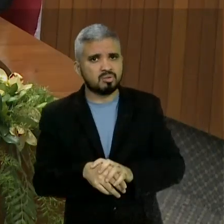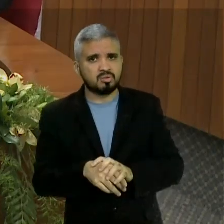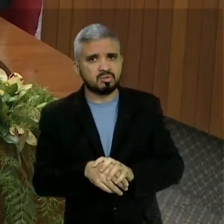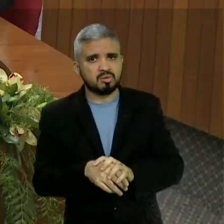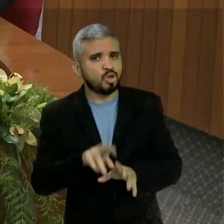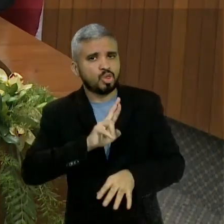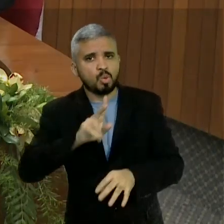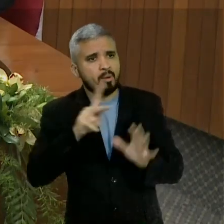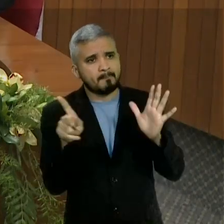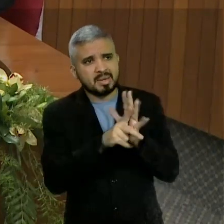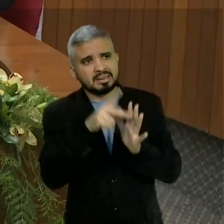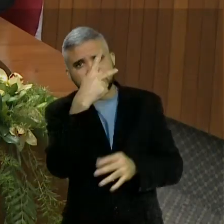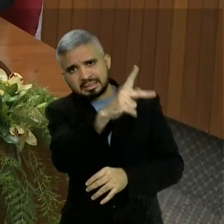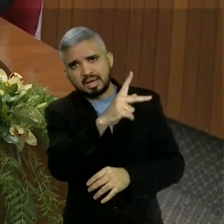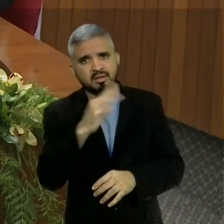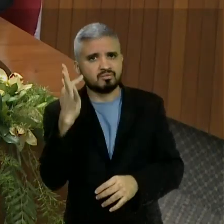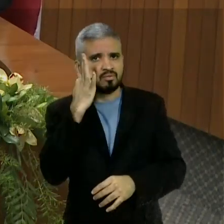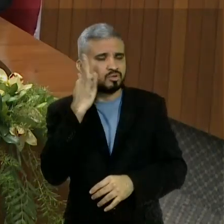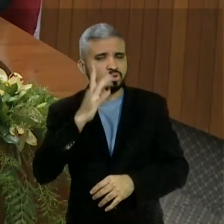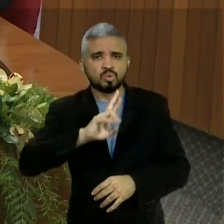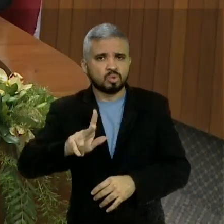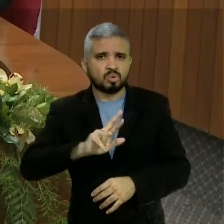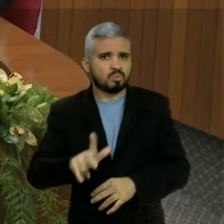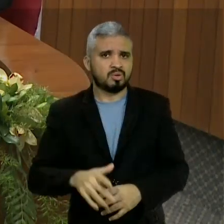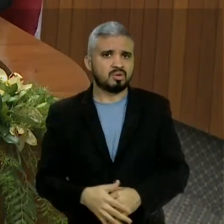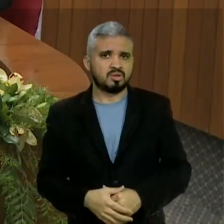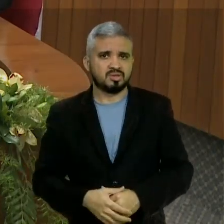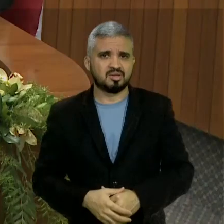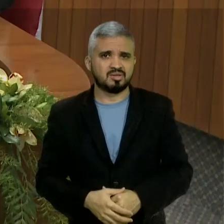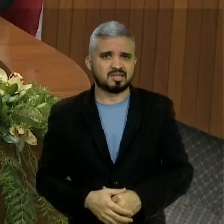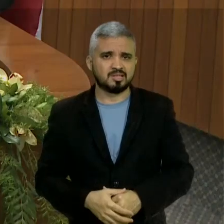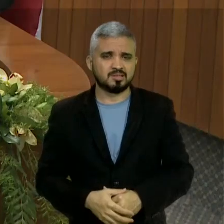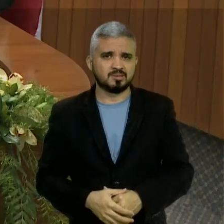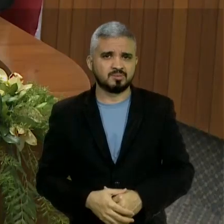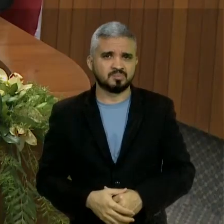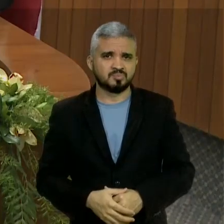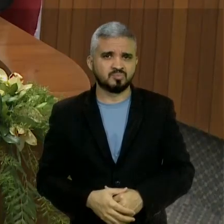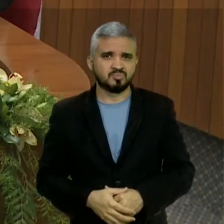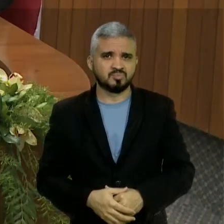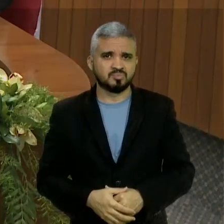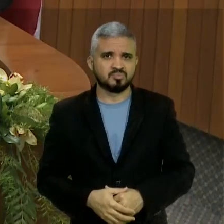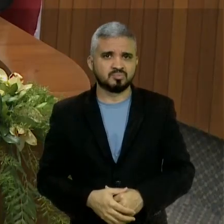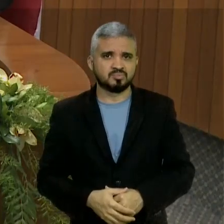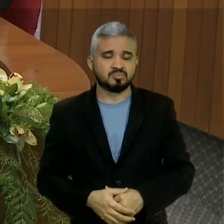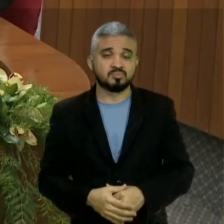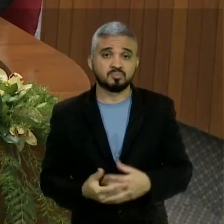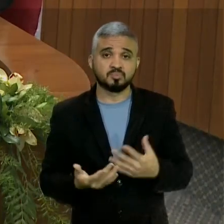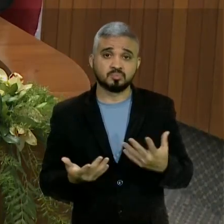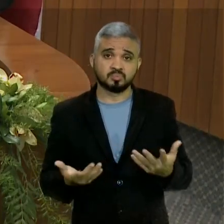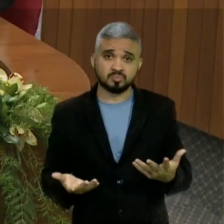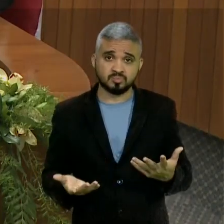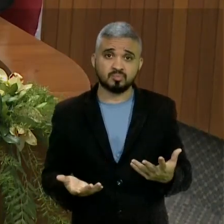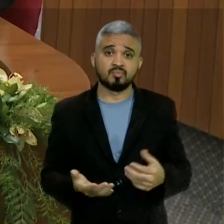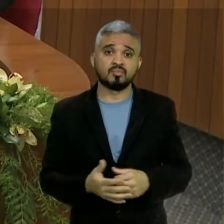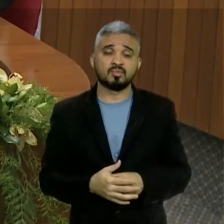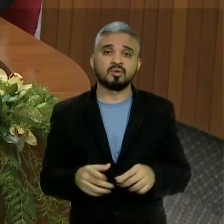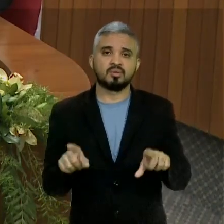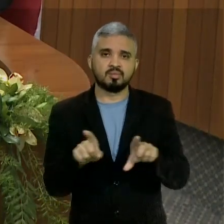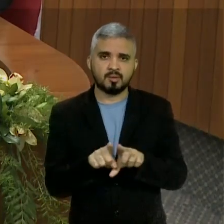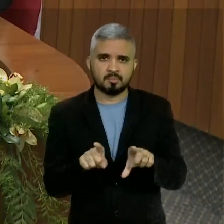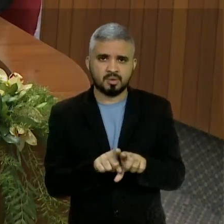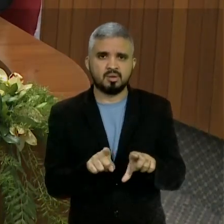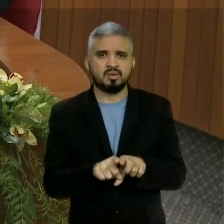política então só para concluir Presidente no último minuto aqui eu gostaria de fazer uma outra